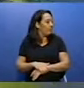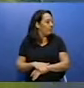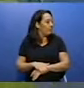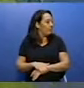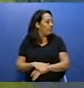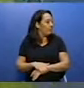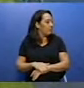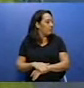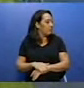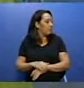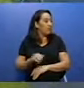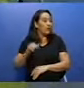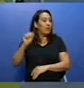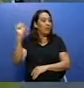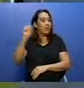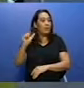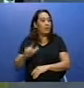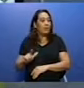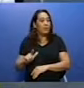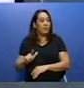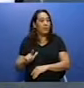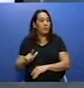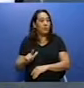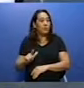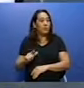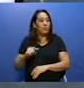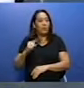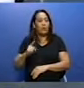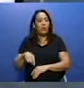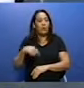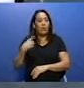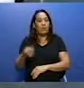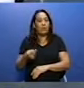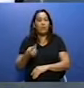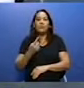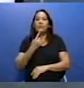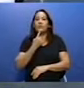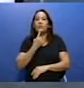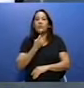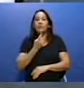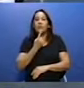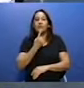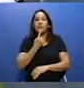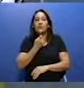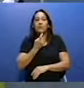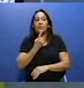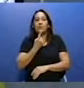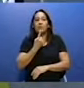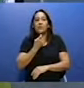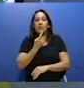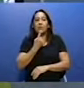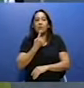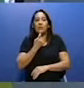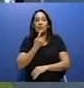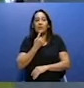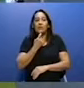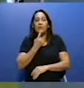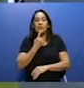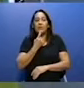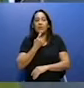Ó, azul. Depois da azul, vai olhando aqui o contornado. Tá vendo? Azul, olha